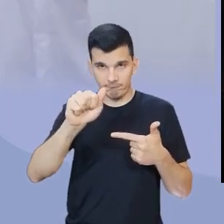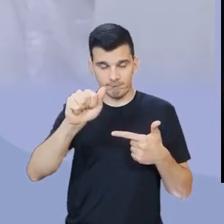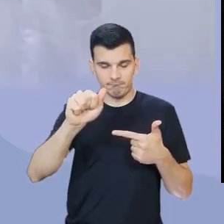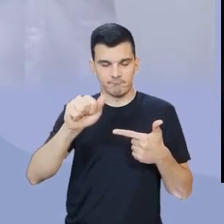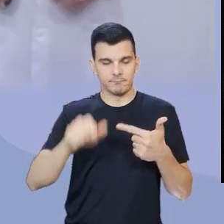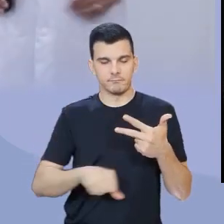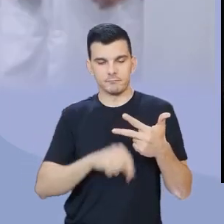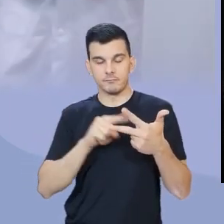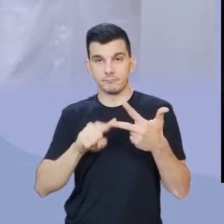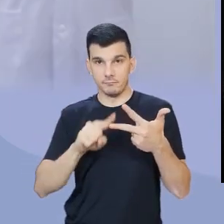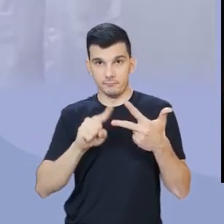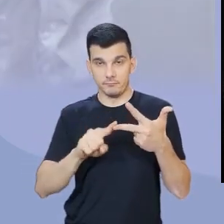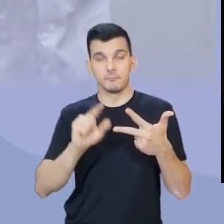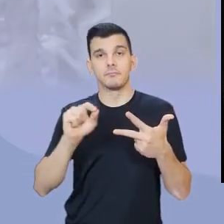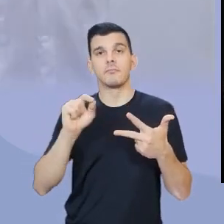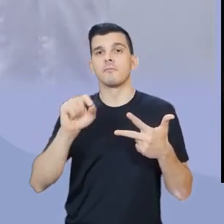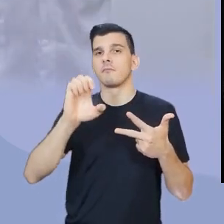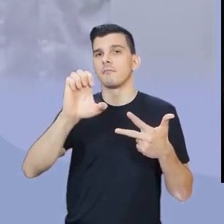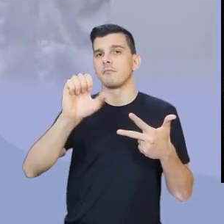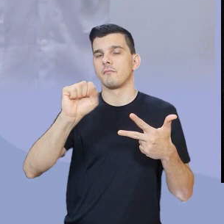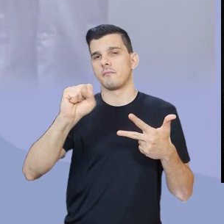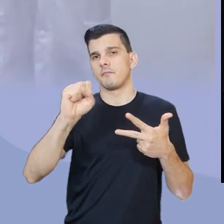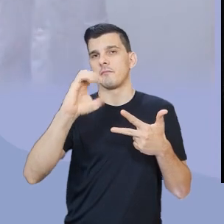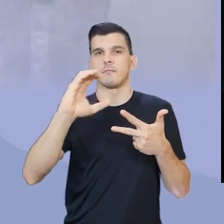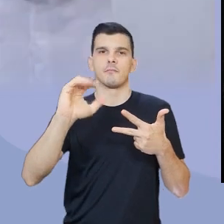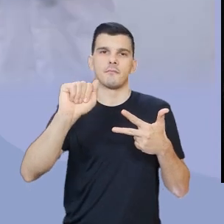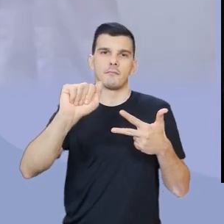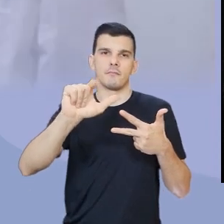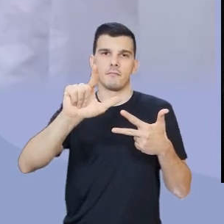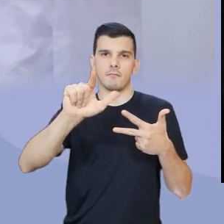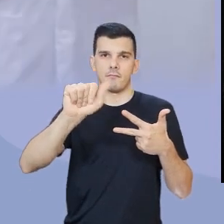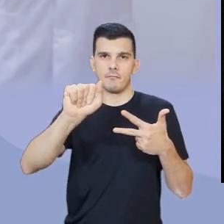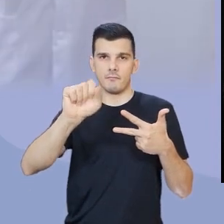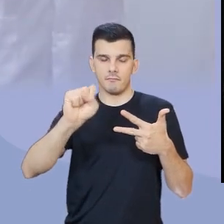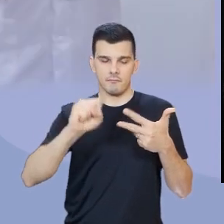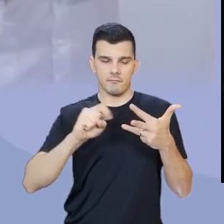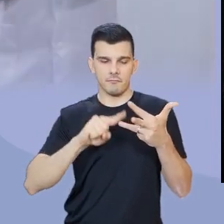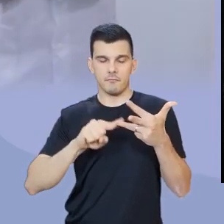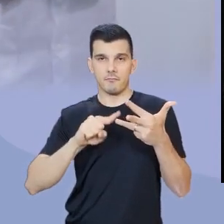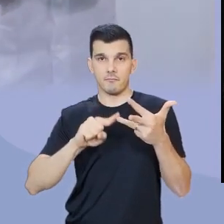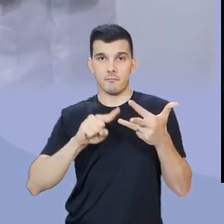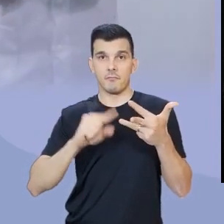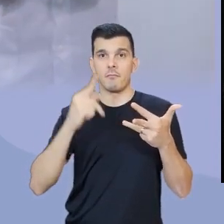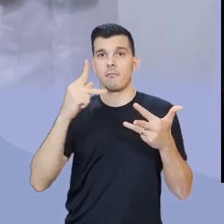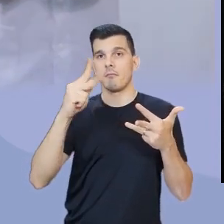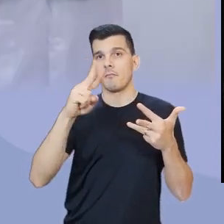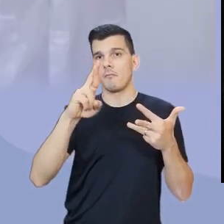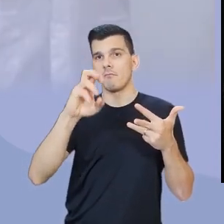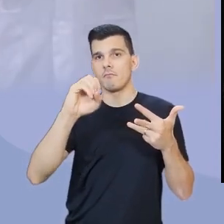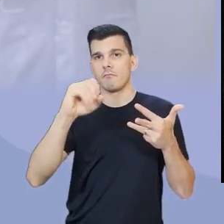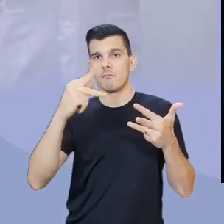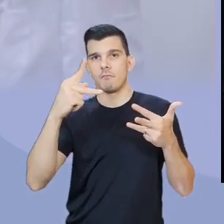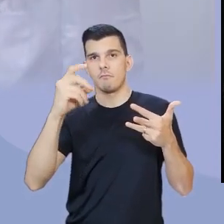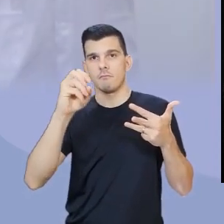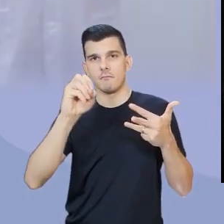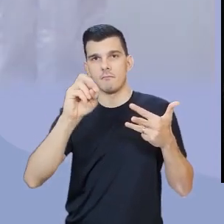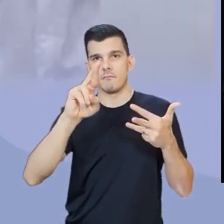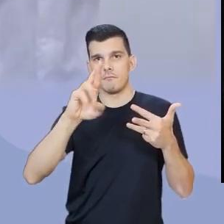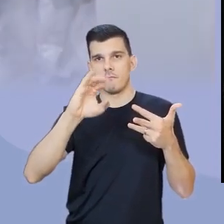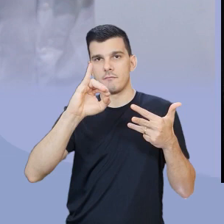principalmente. Competência 3, escalas e medidas. Competência 4, proporcionalidade.